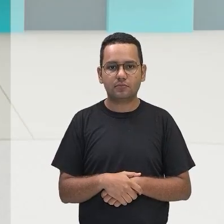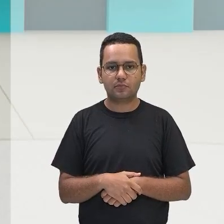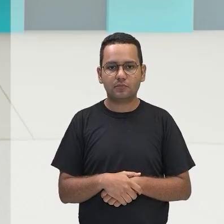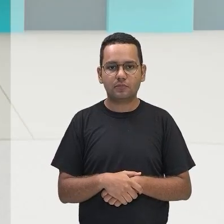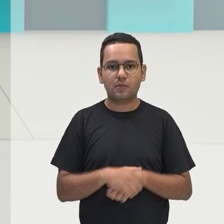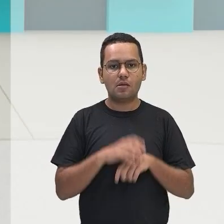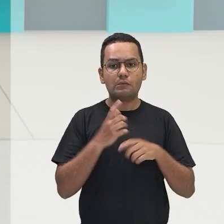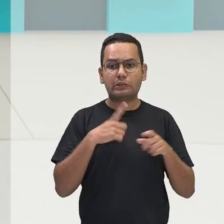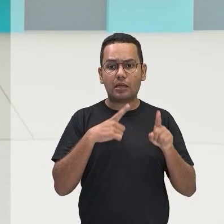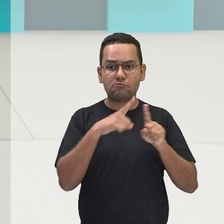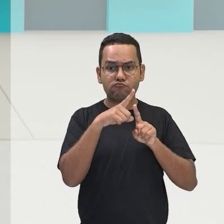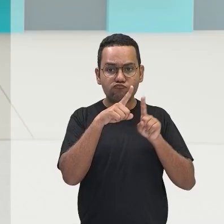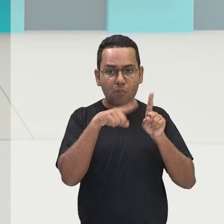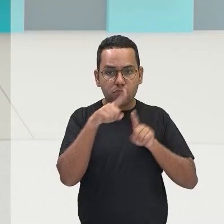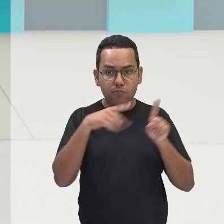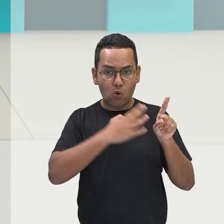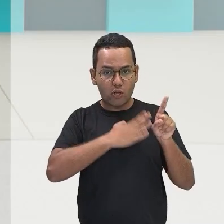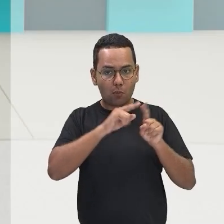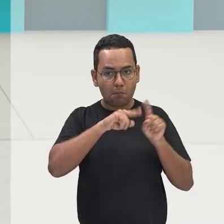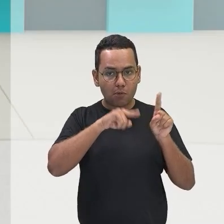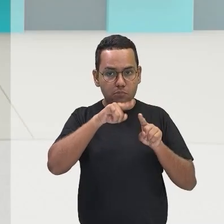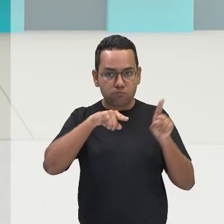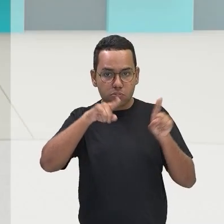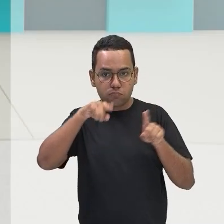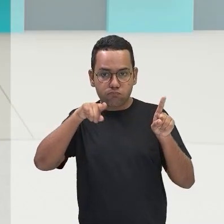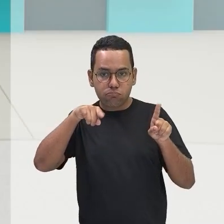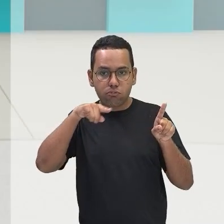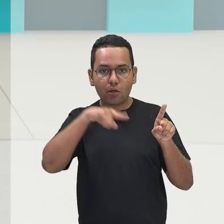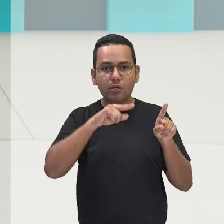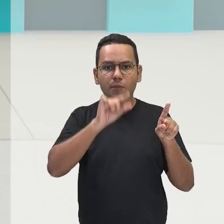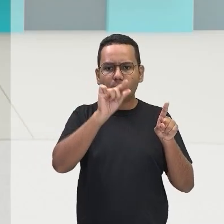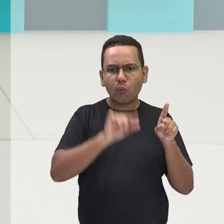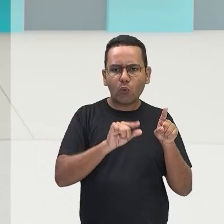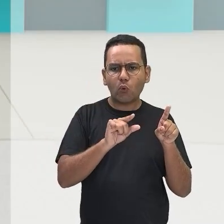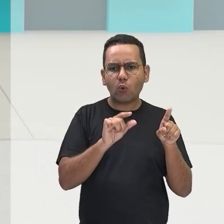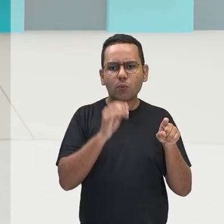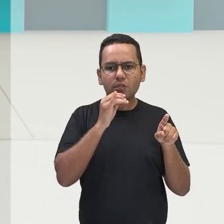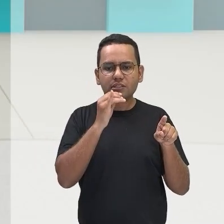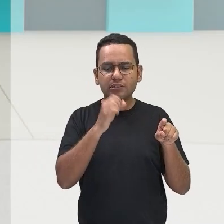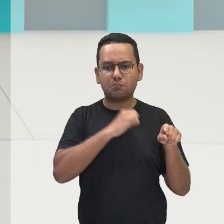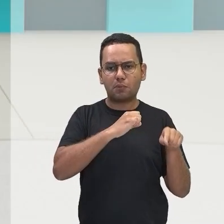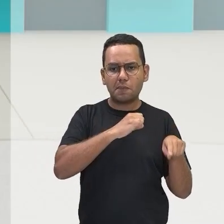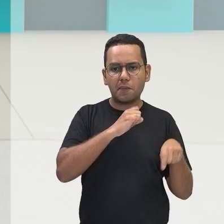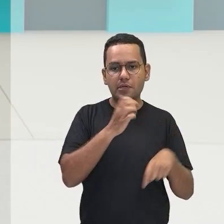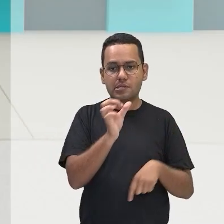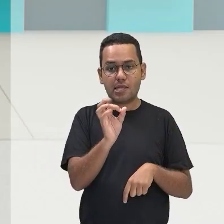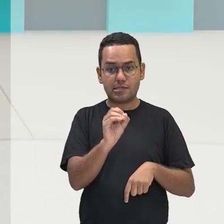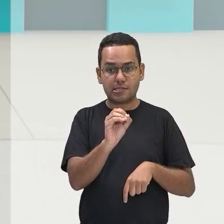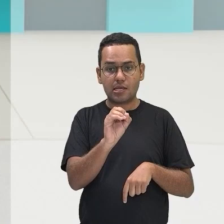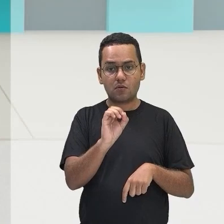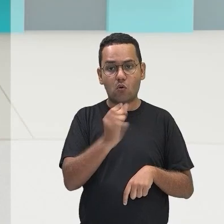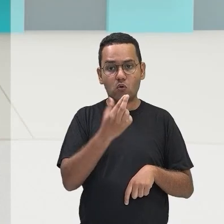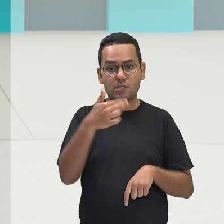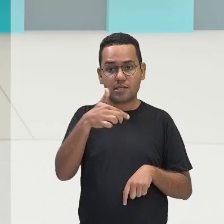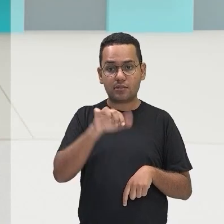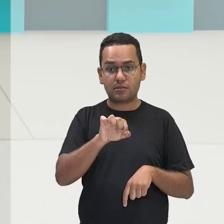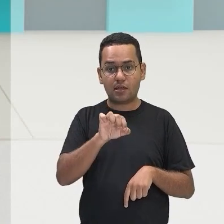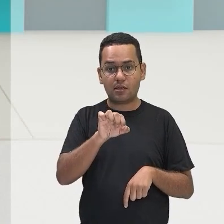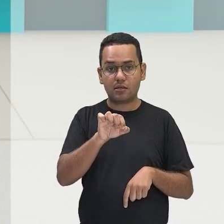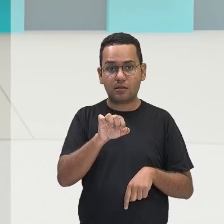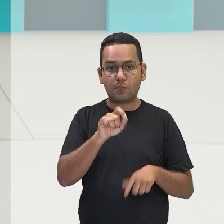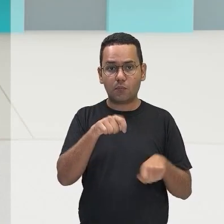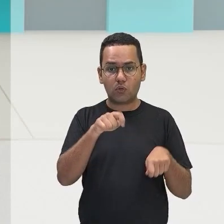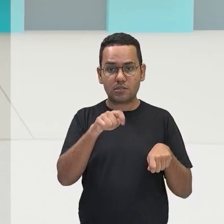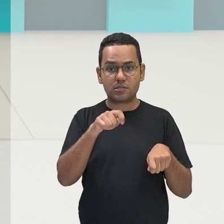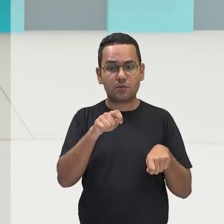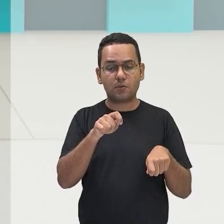a pessoa bem condicionada, o seu coração com menos, com 60, 70 batidas, consegue suprir, 70 batidas por